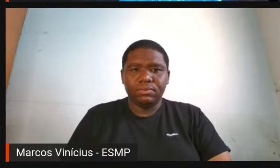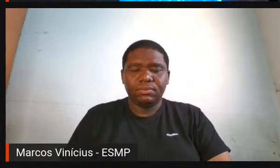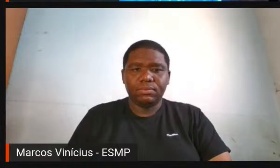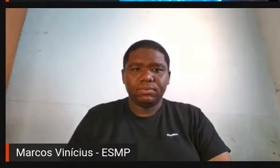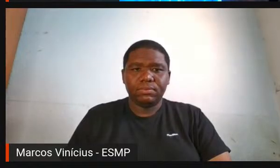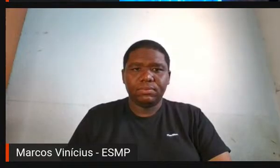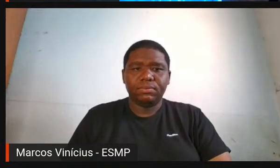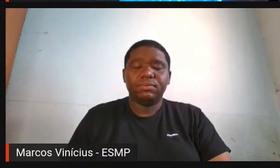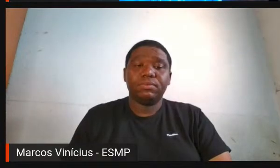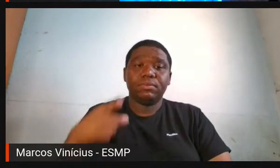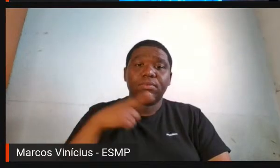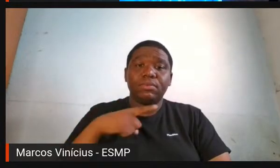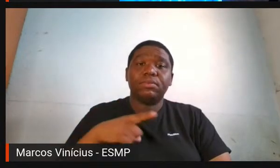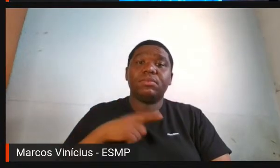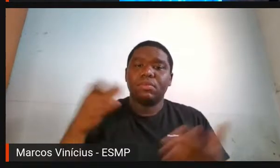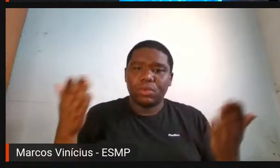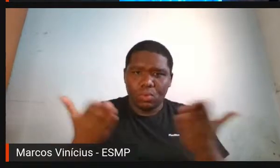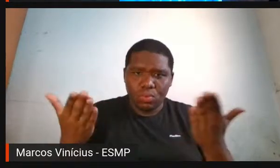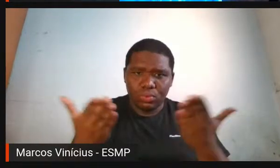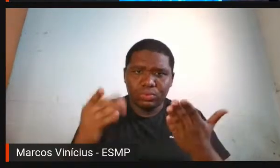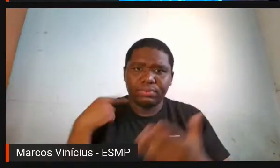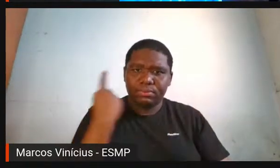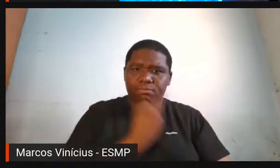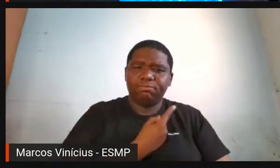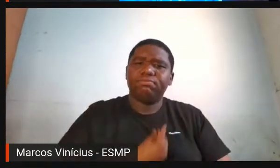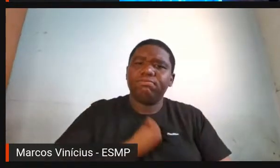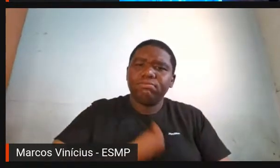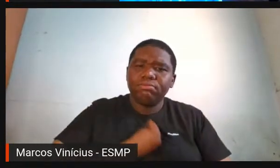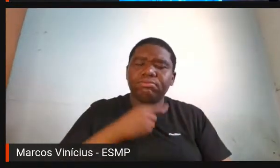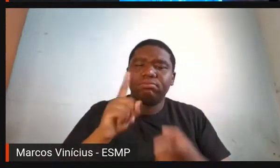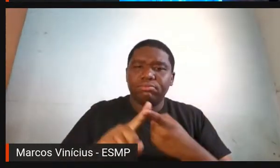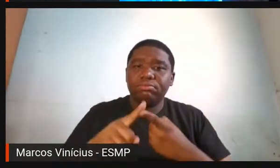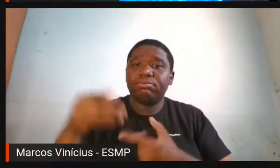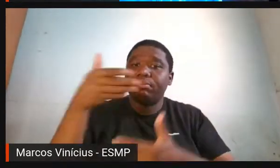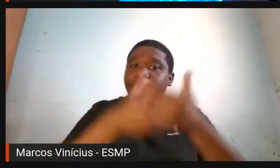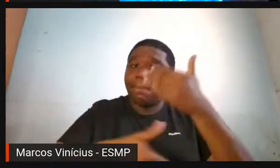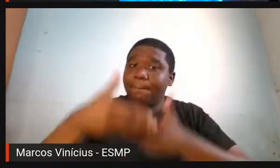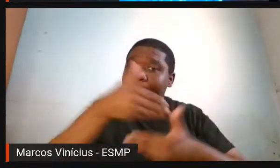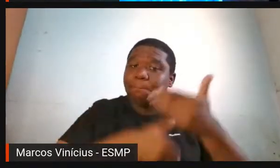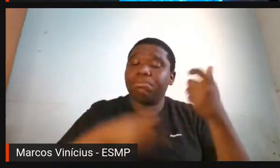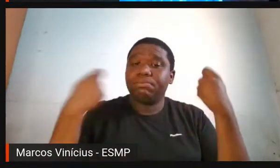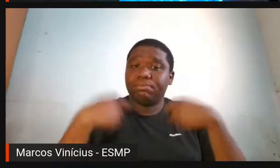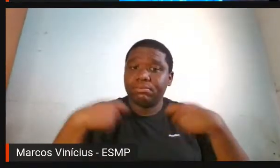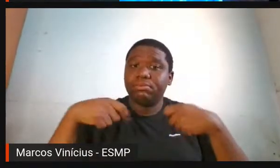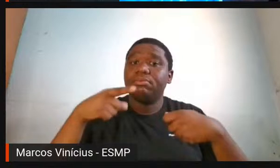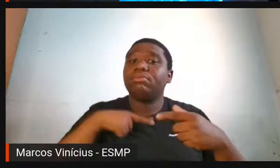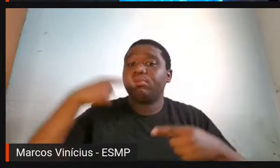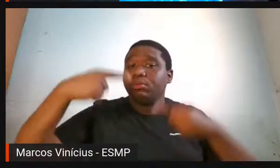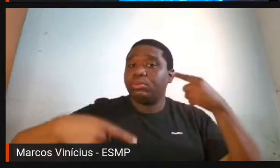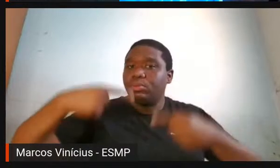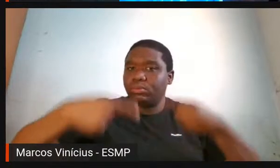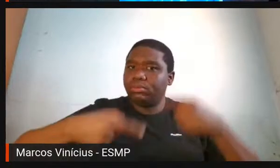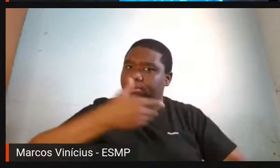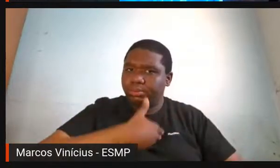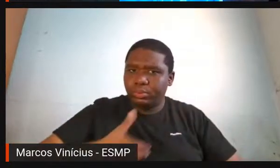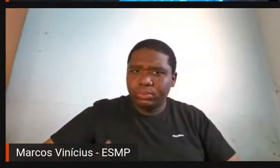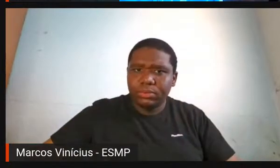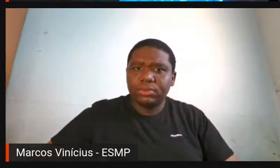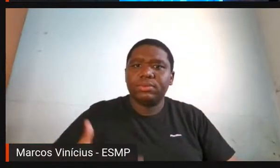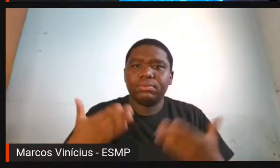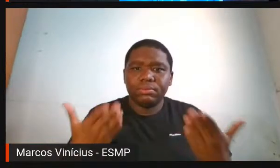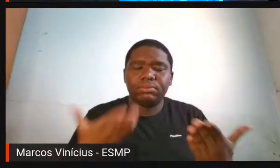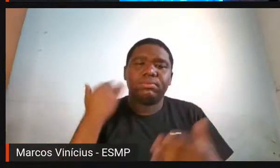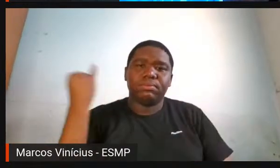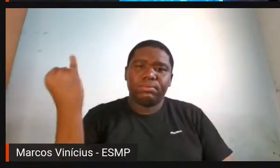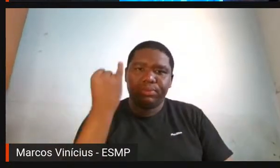da presente situação em que vivemos, a participação, a necessidade imperiosa de políticas públicas nesse sentido, a necessidade